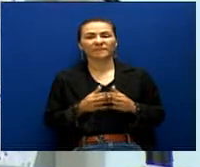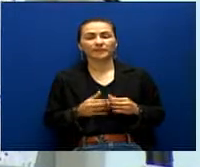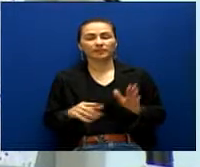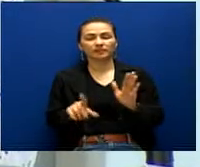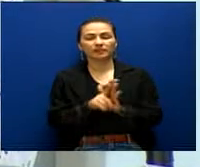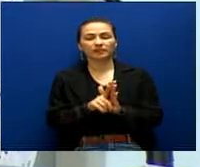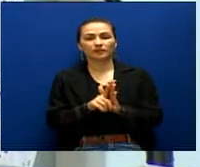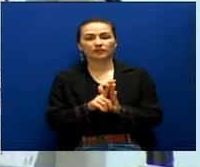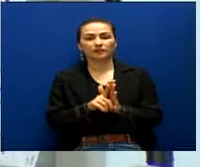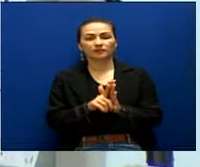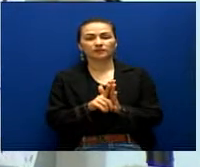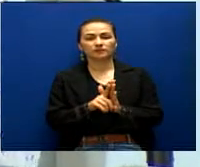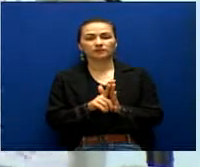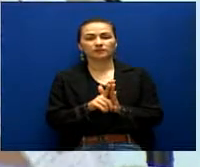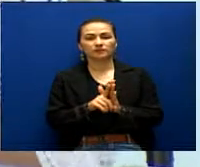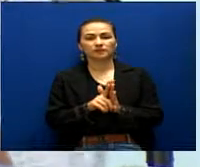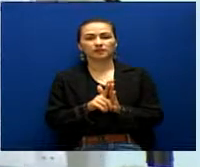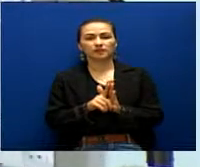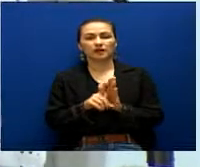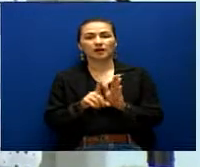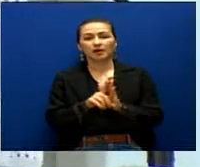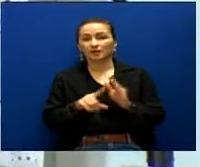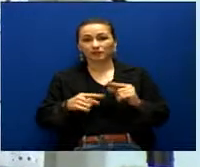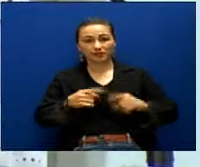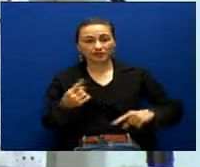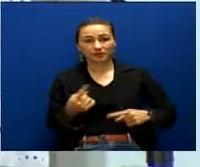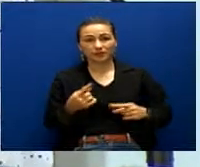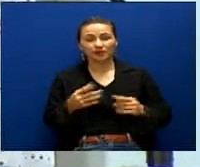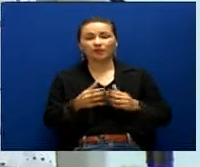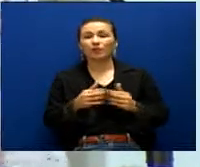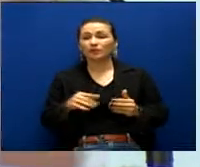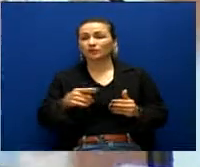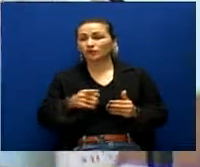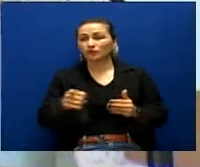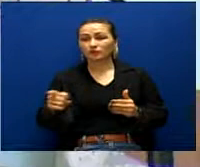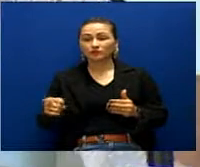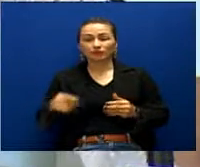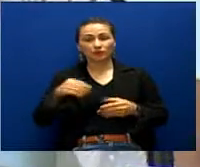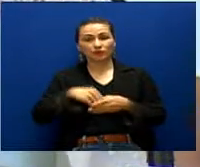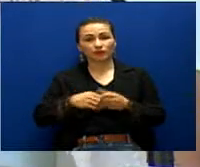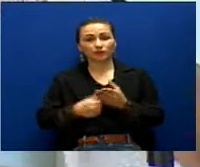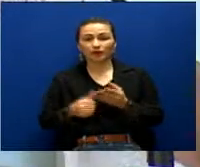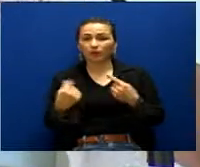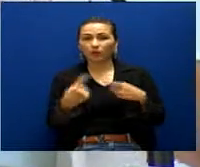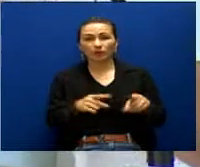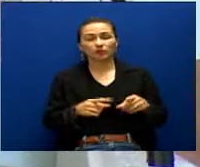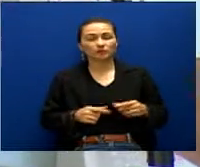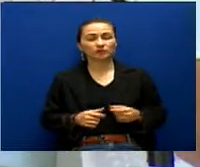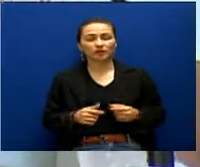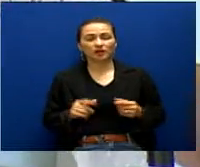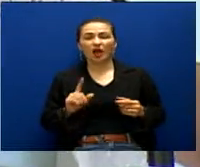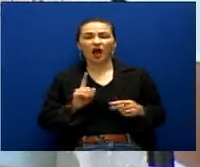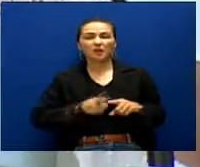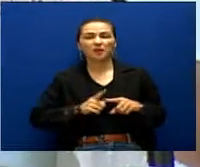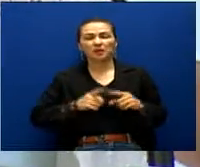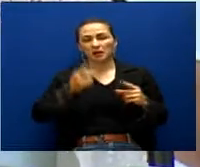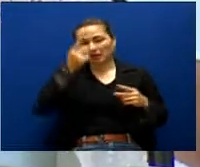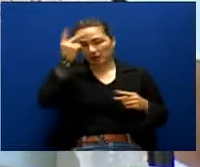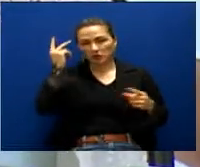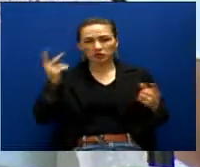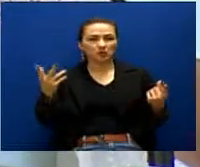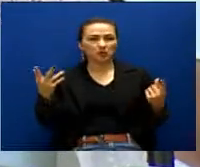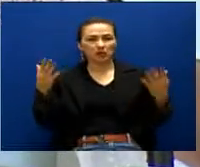inconstitucionalidade das demais emendas. Lembrando que isso não é um fato de ser populista, de tentar fazer uma fala